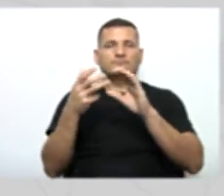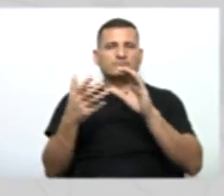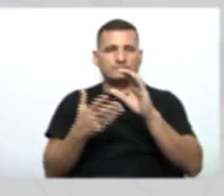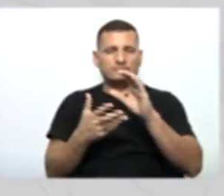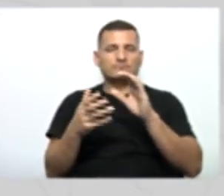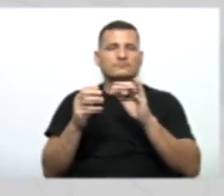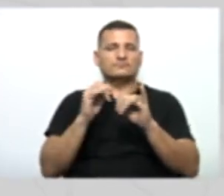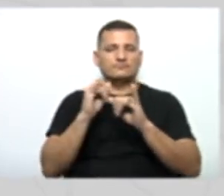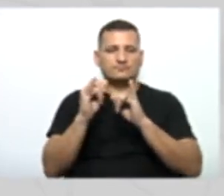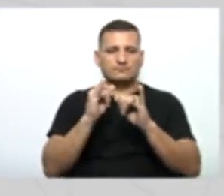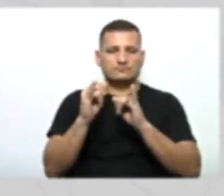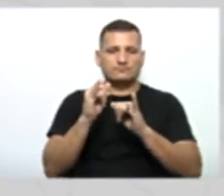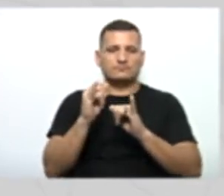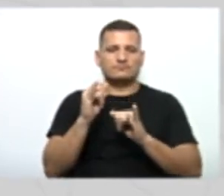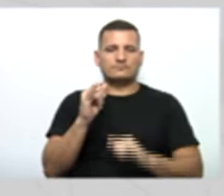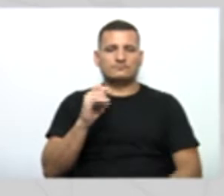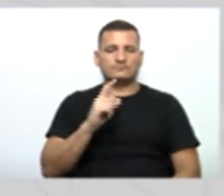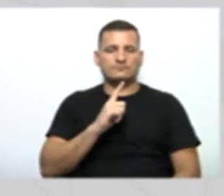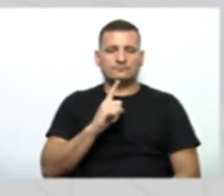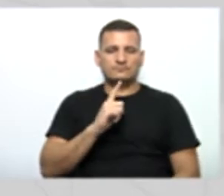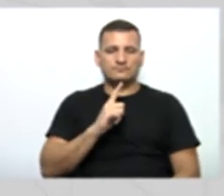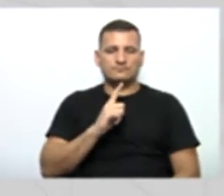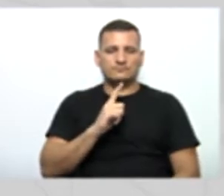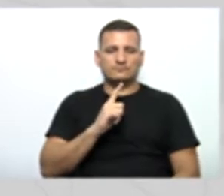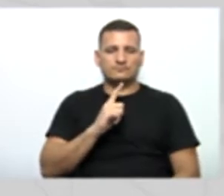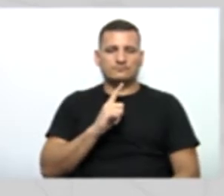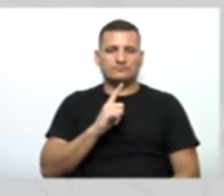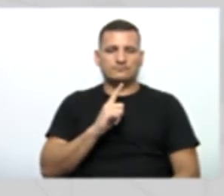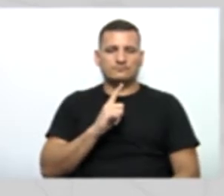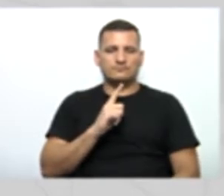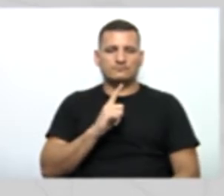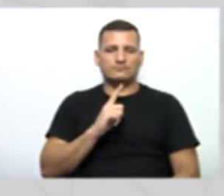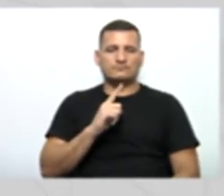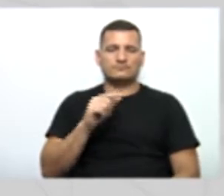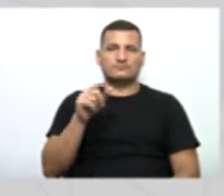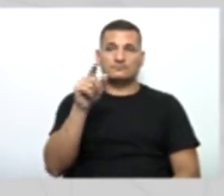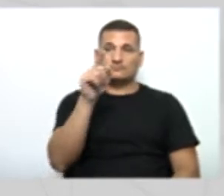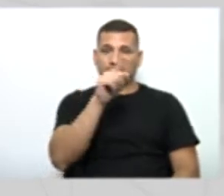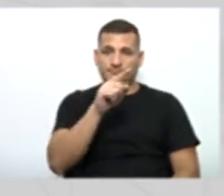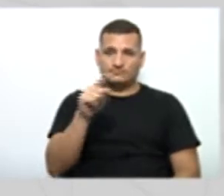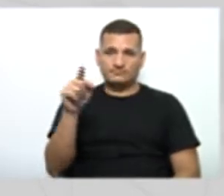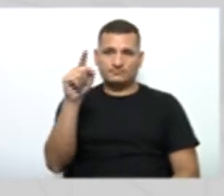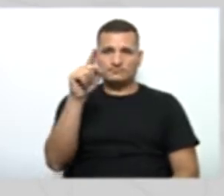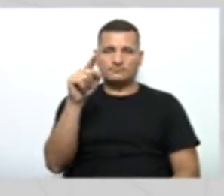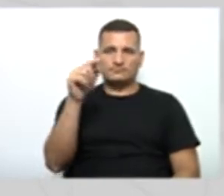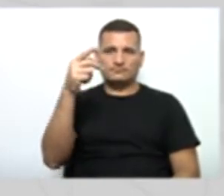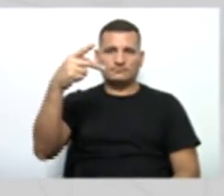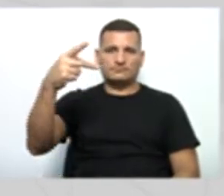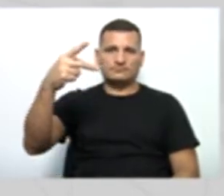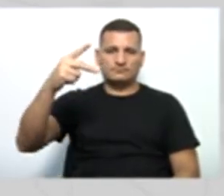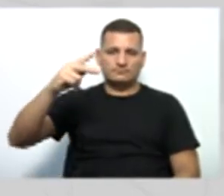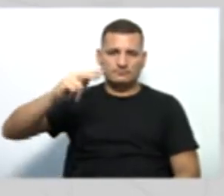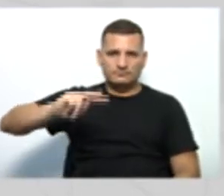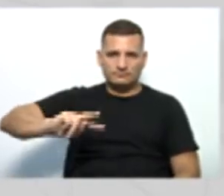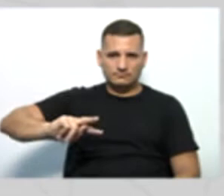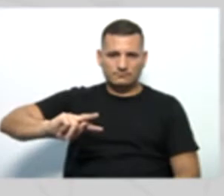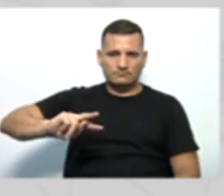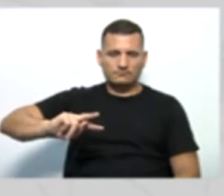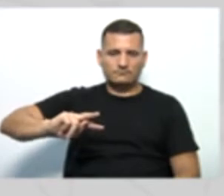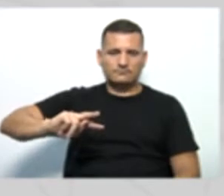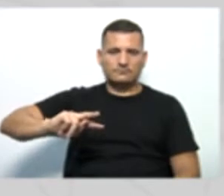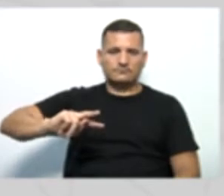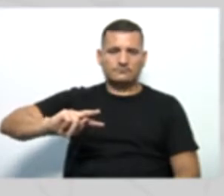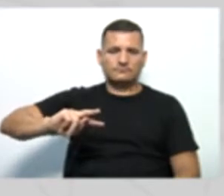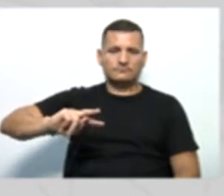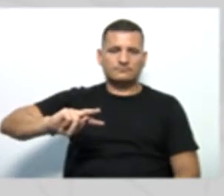informações, ela está sendo herdada desse caso de uso aqui principal, ó. Eu poderia herdar